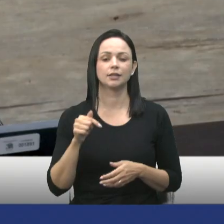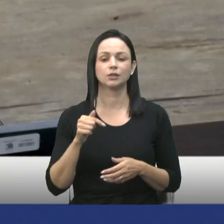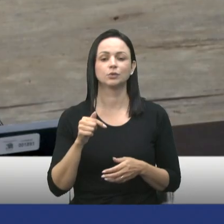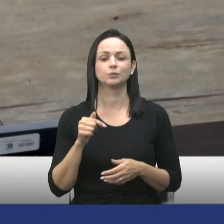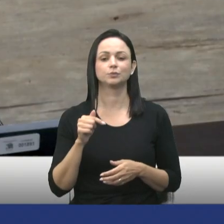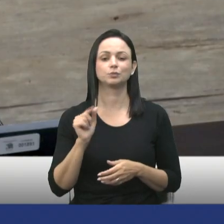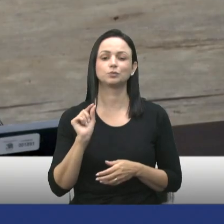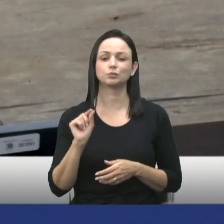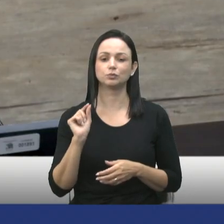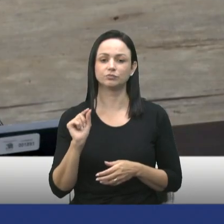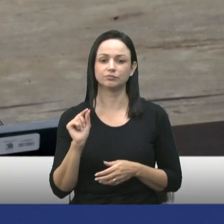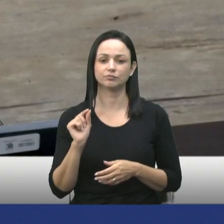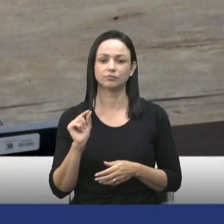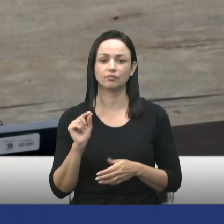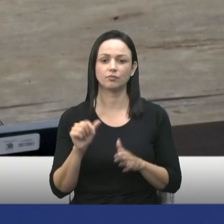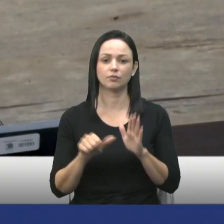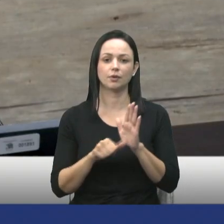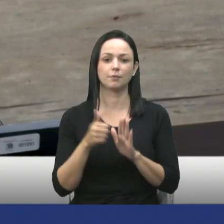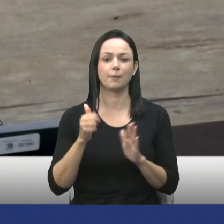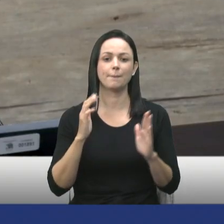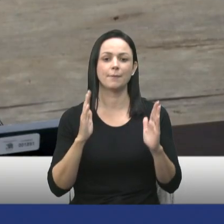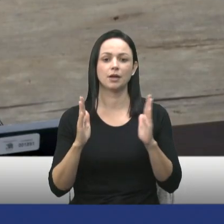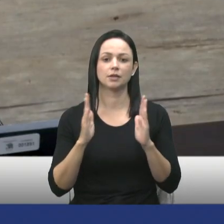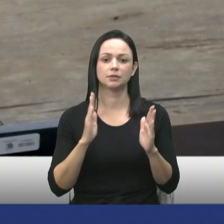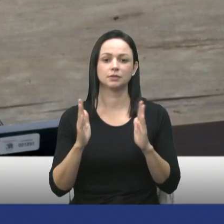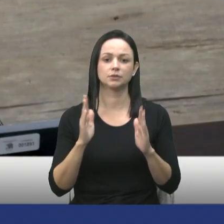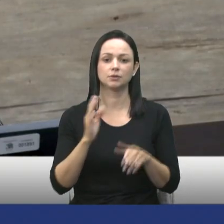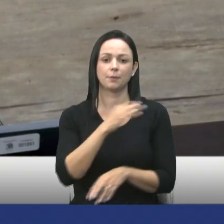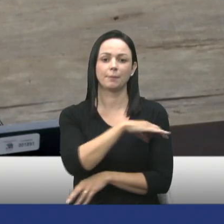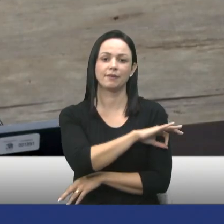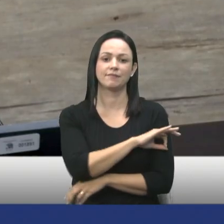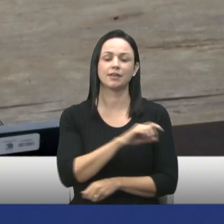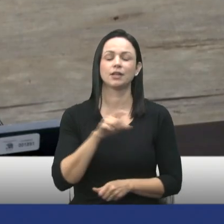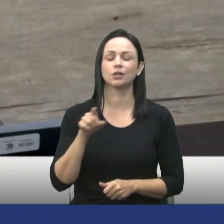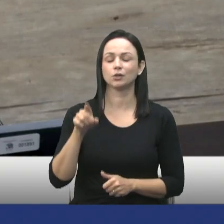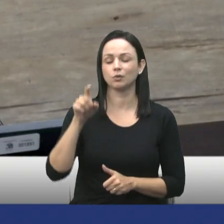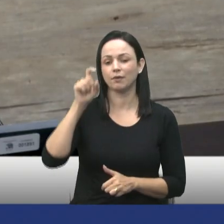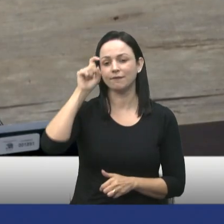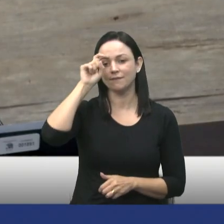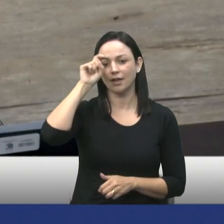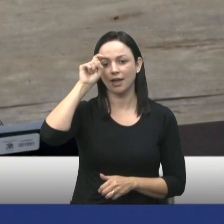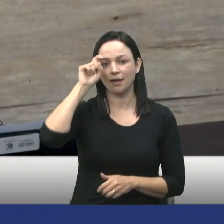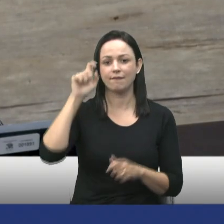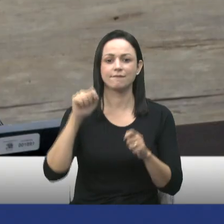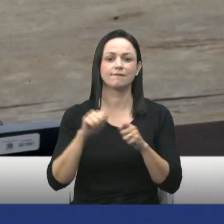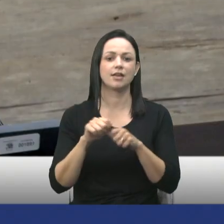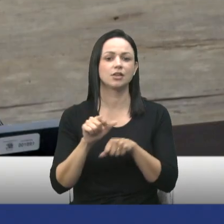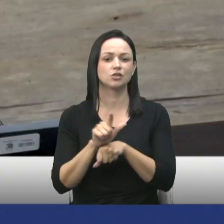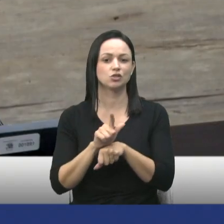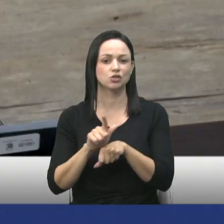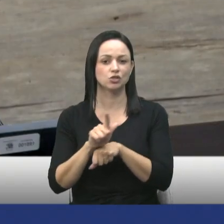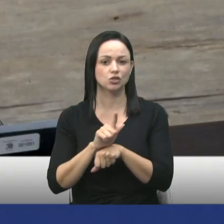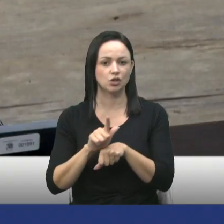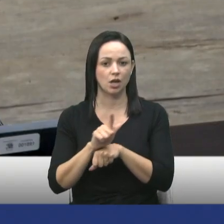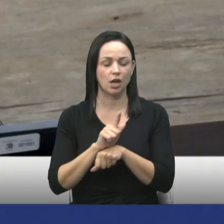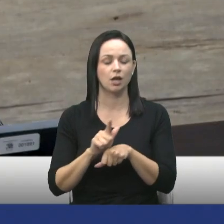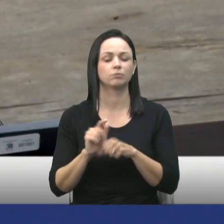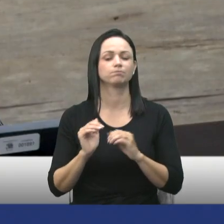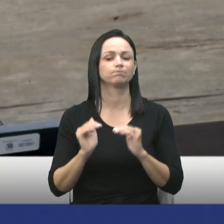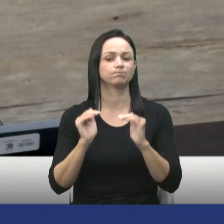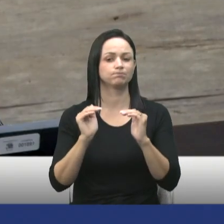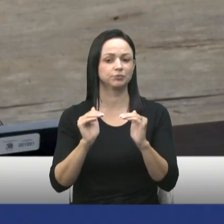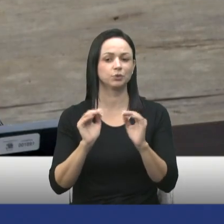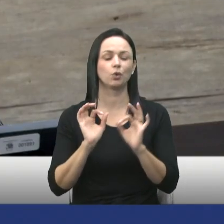quanto ao primeiro mandato do prefeito Ivan. Foi feita uma gestão austera,